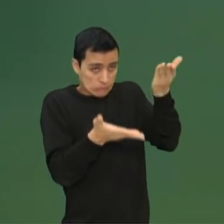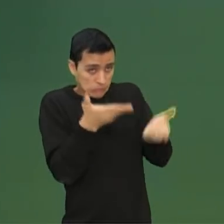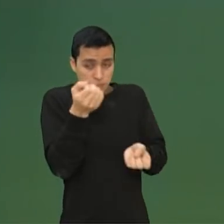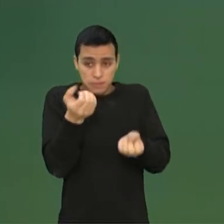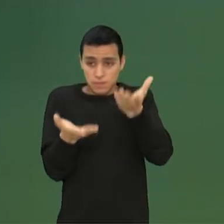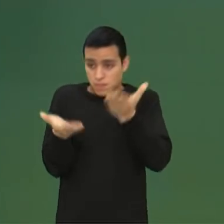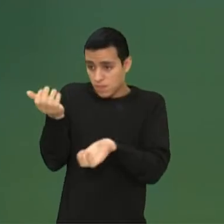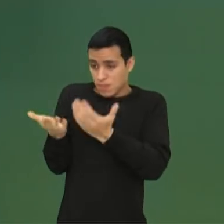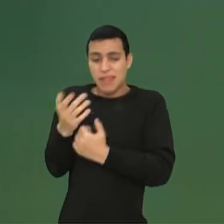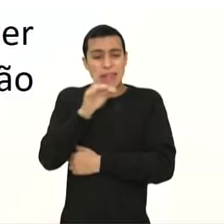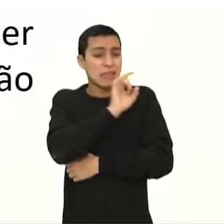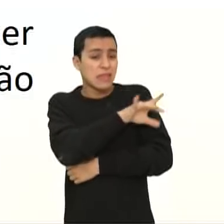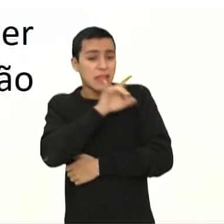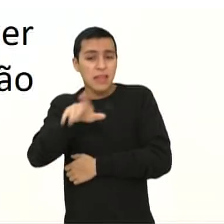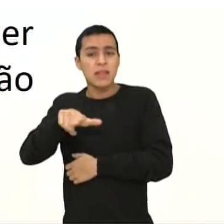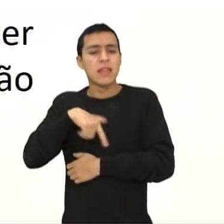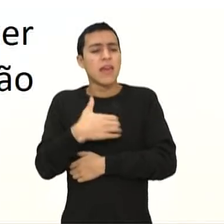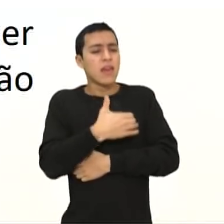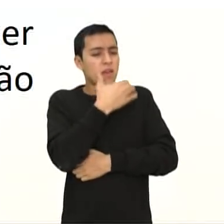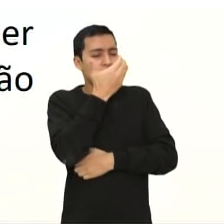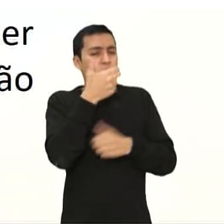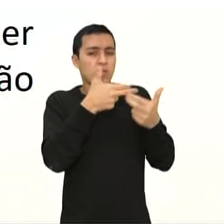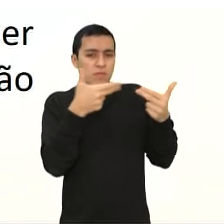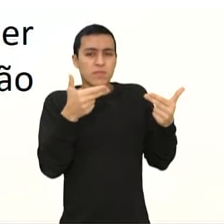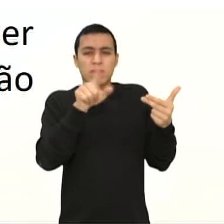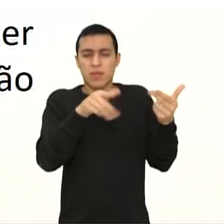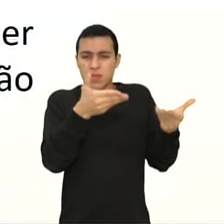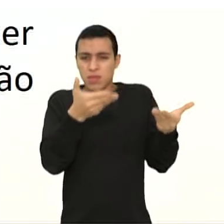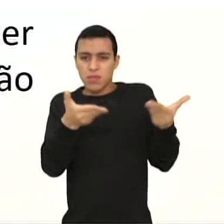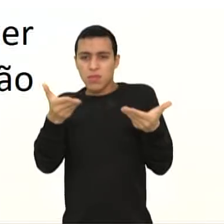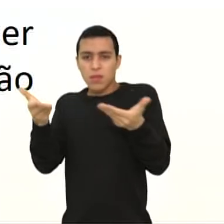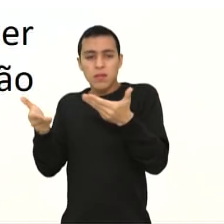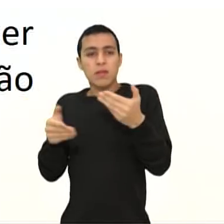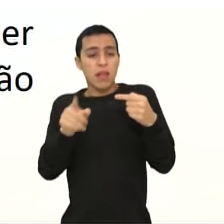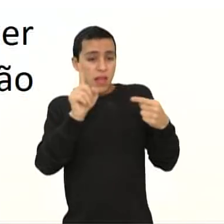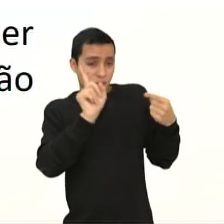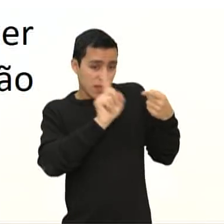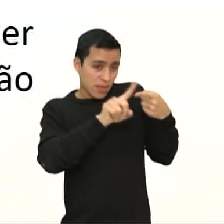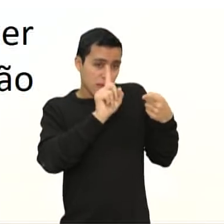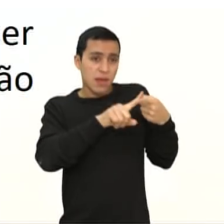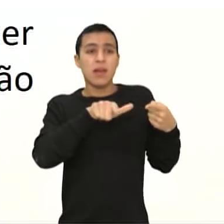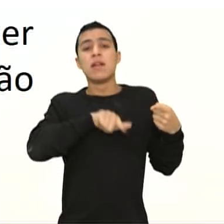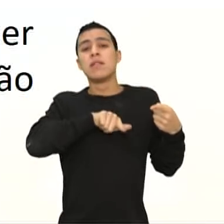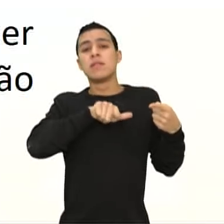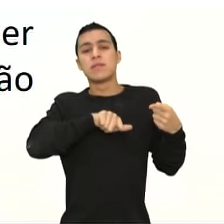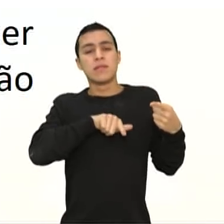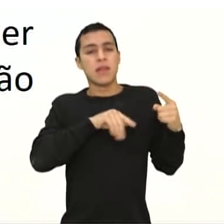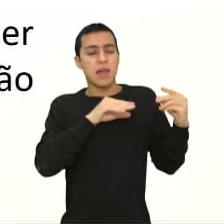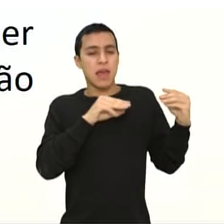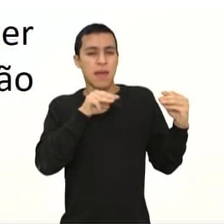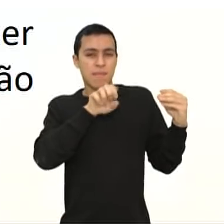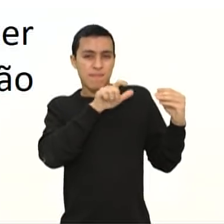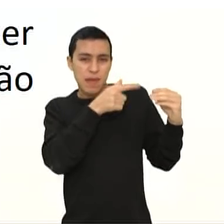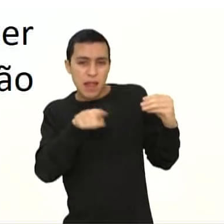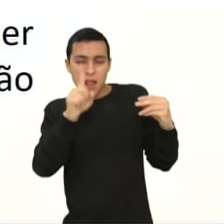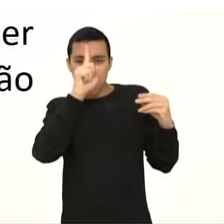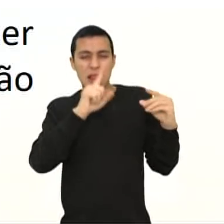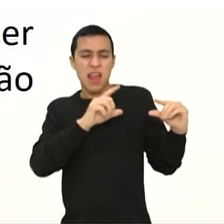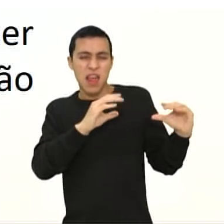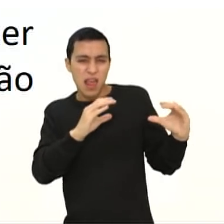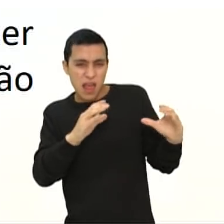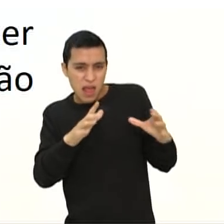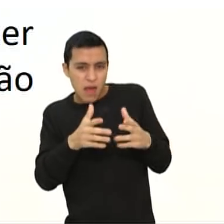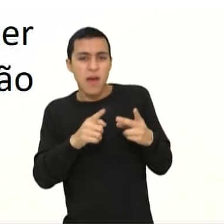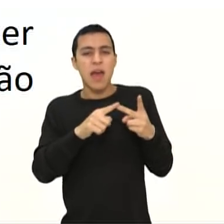e cada balança tem frutas, são balanças de 2 pratos. A balança 1 tem melão, abacaxi e